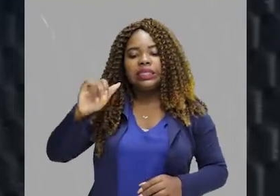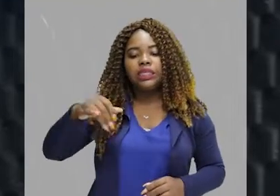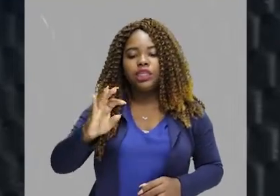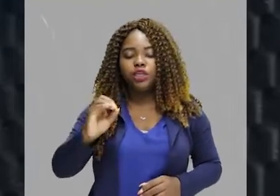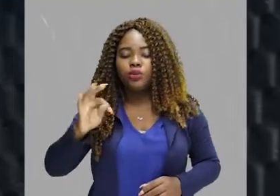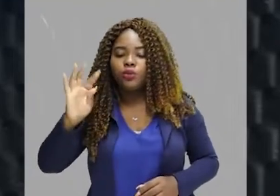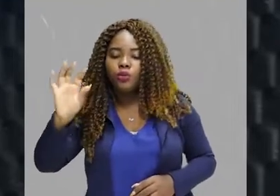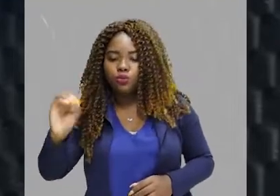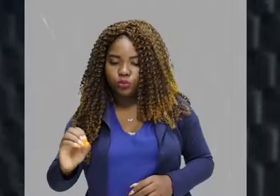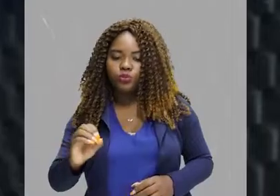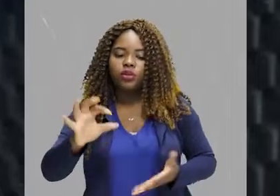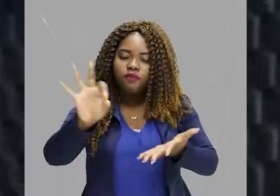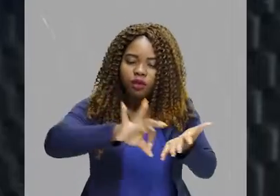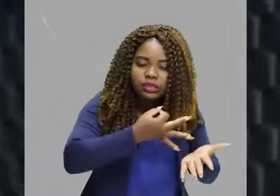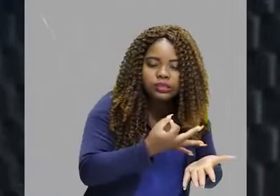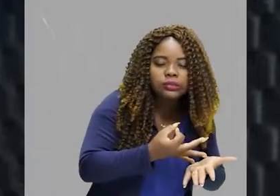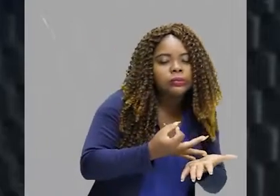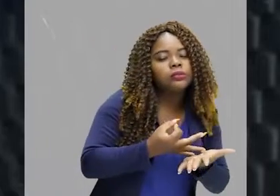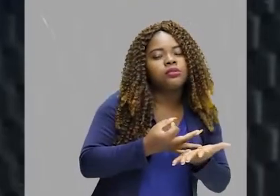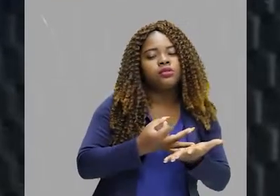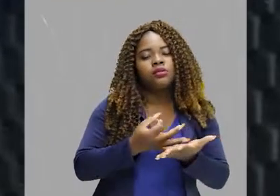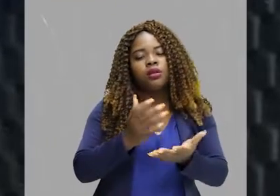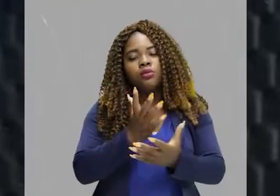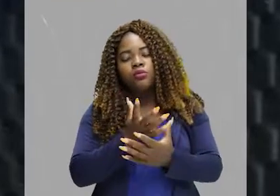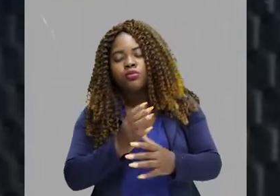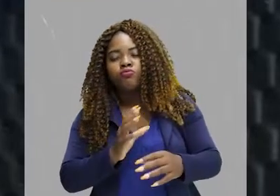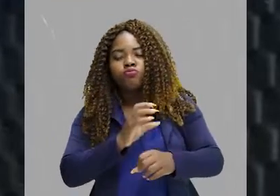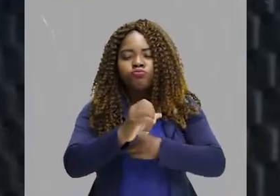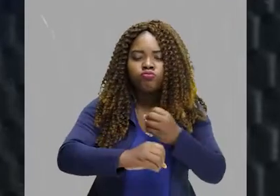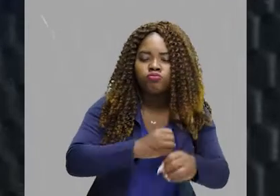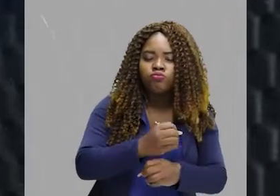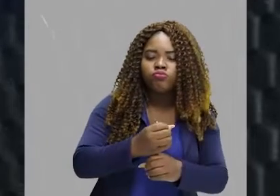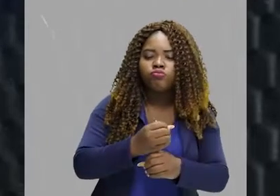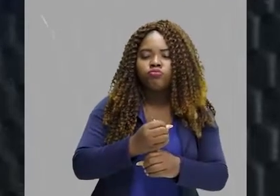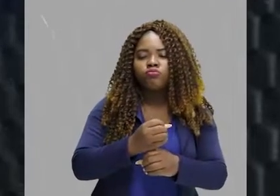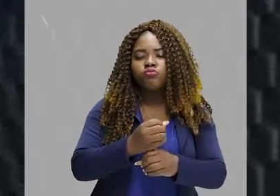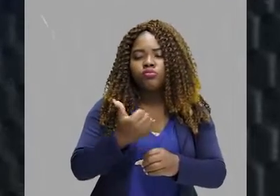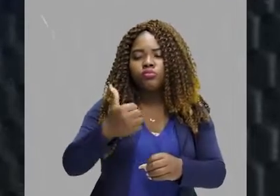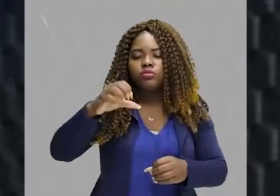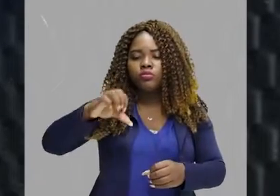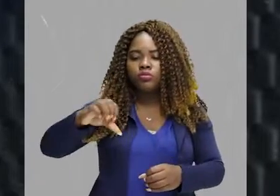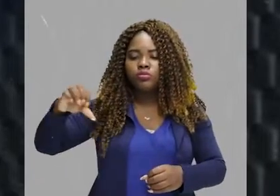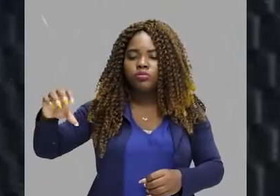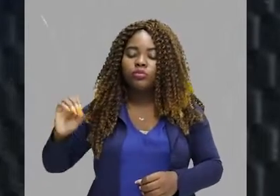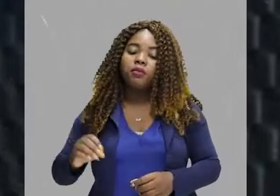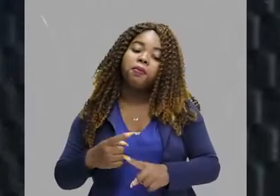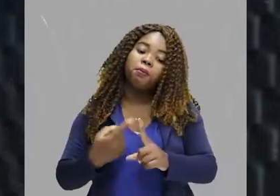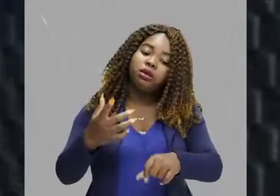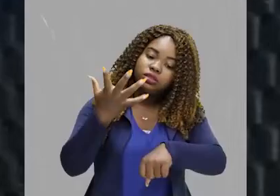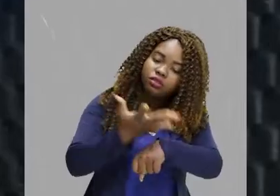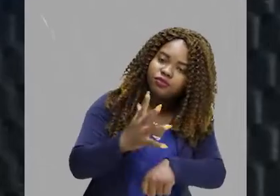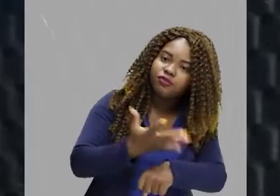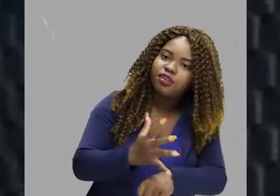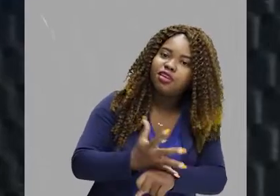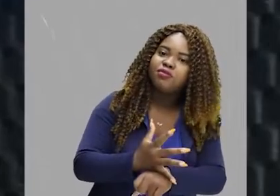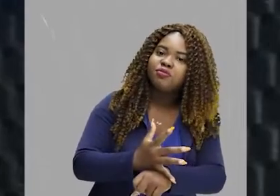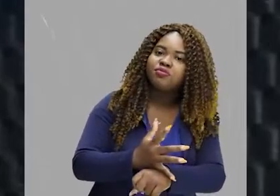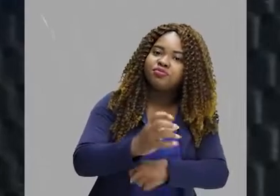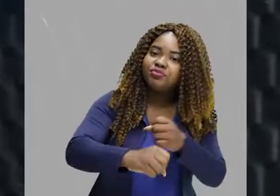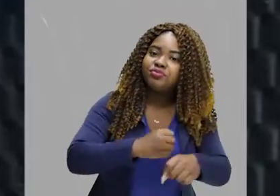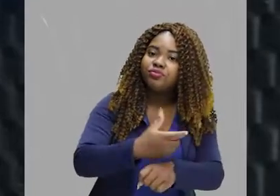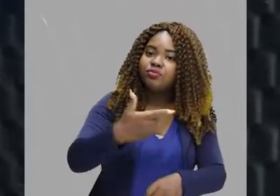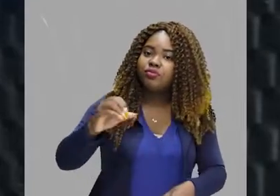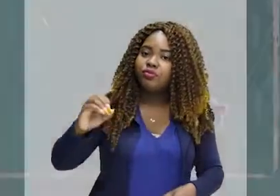no final dos anos 90, mas que começou a ser colocado em prática as suas diretrizes a partir de